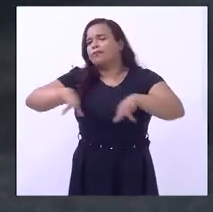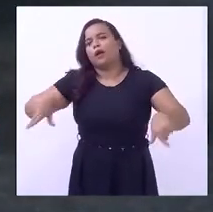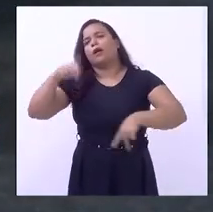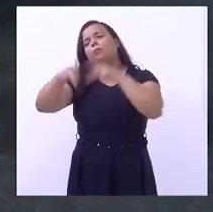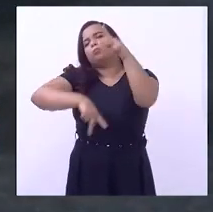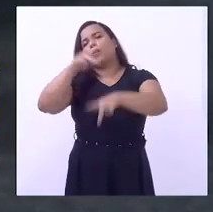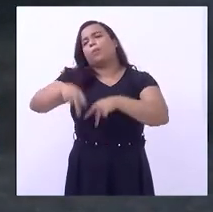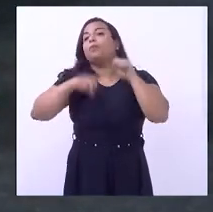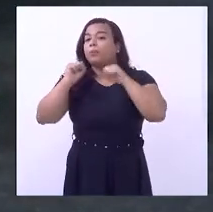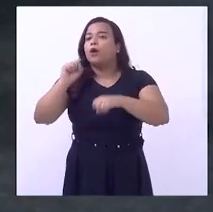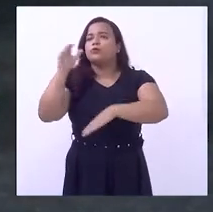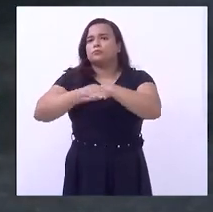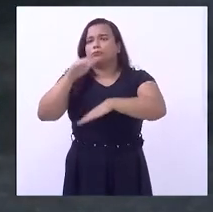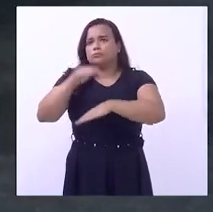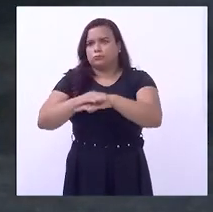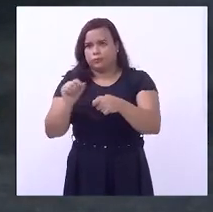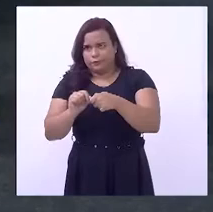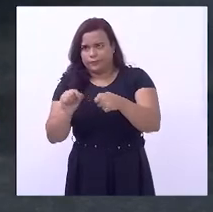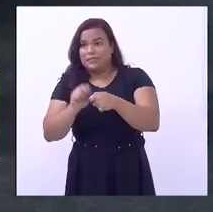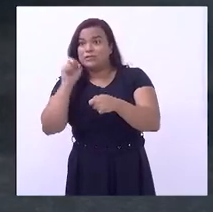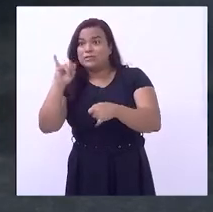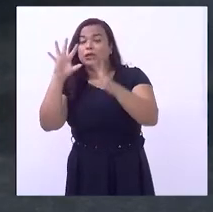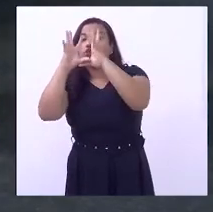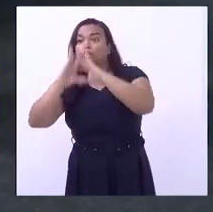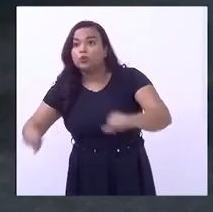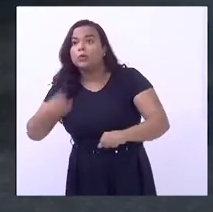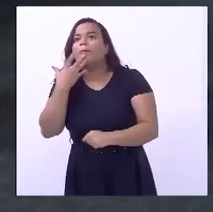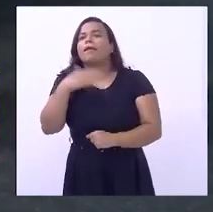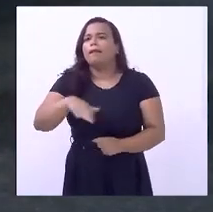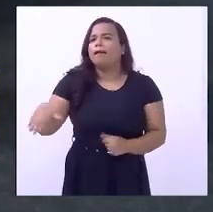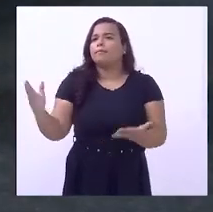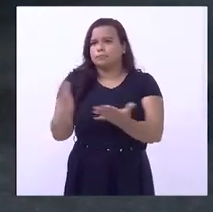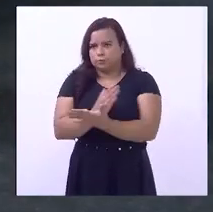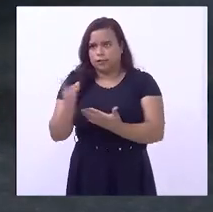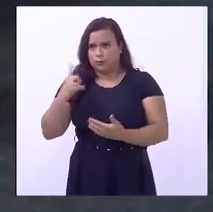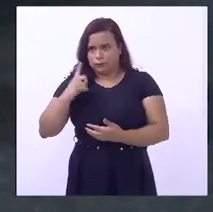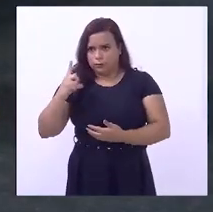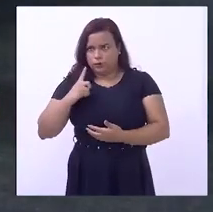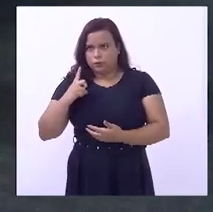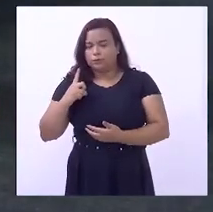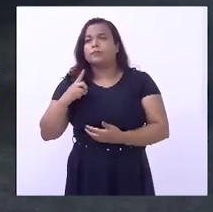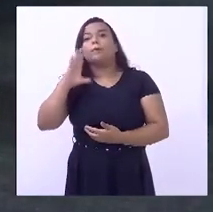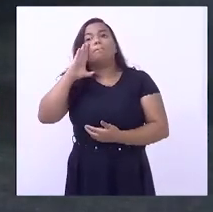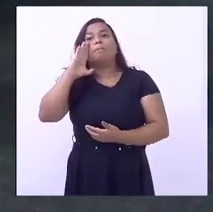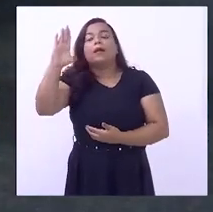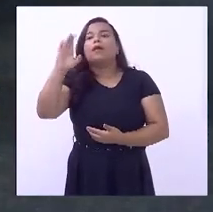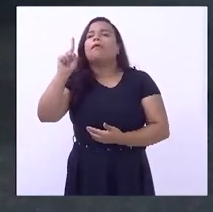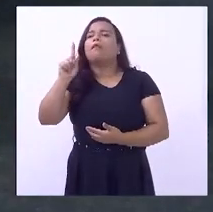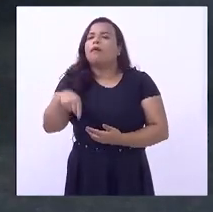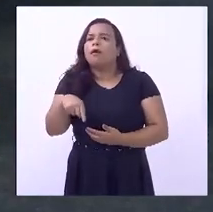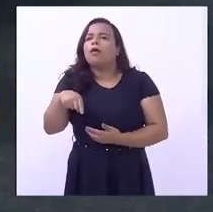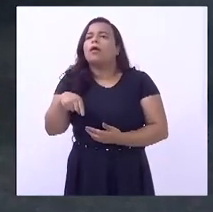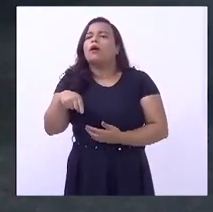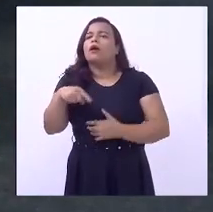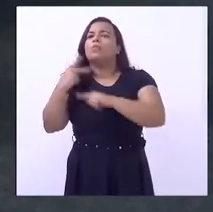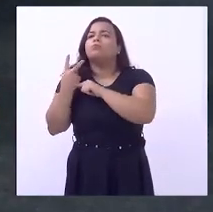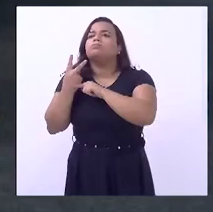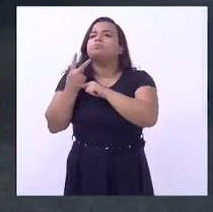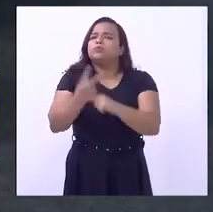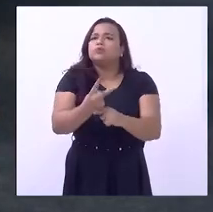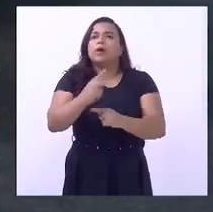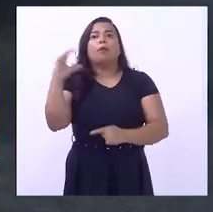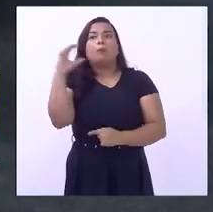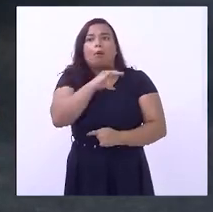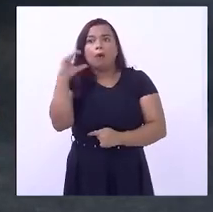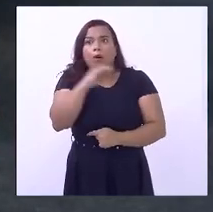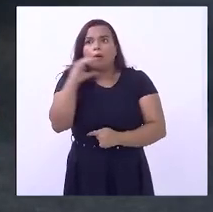população pode se usar no caso de desaparecimento de crianças. O principal deles é buscar